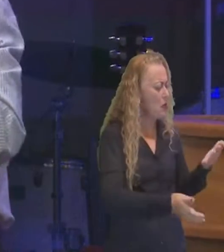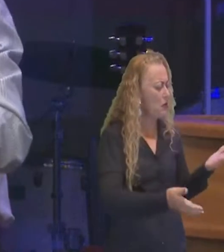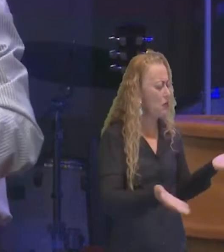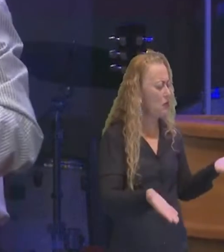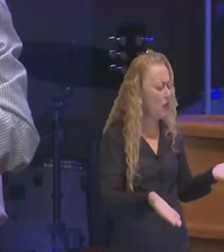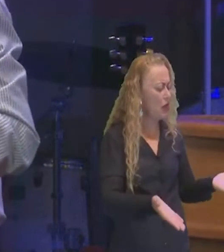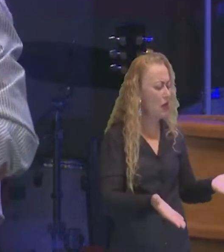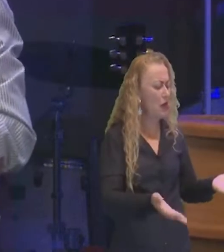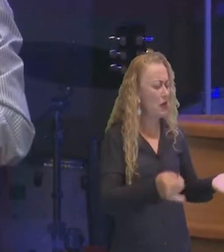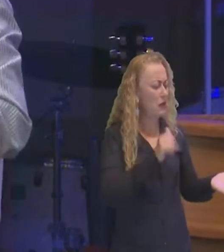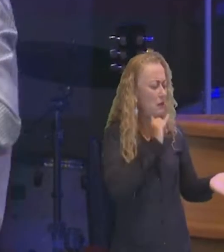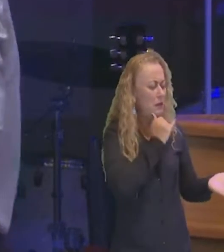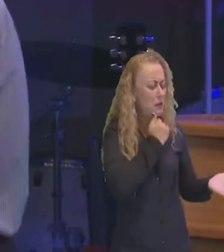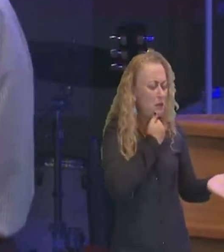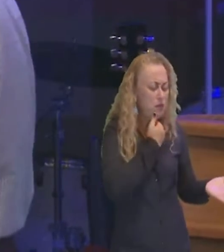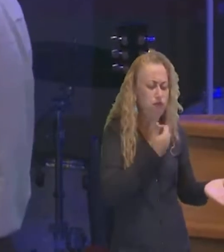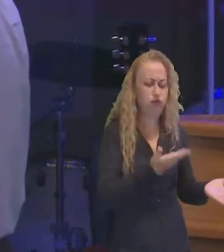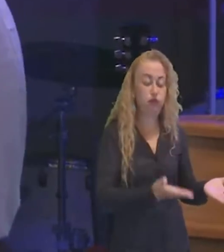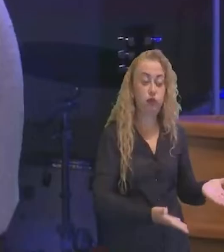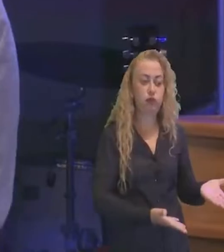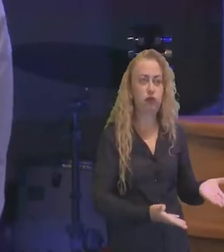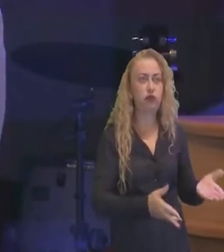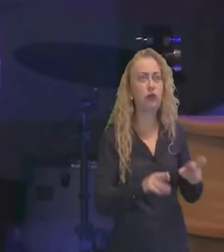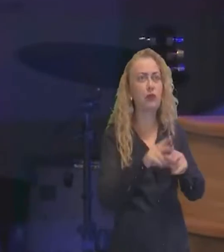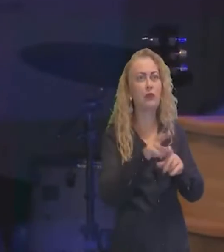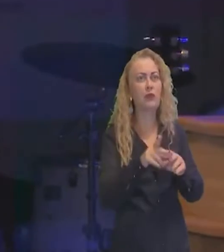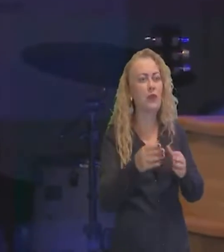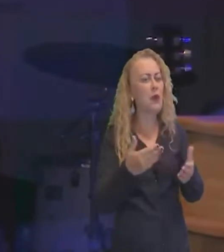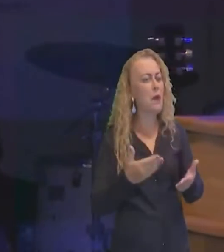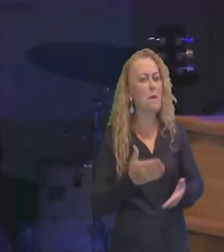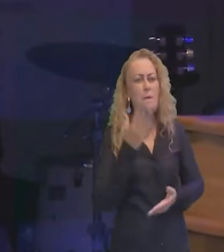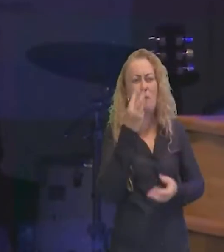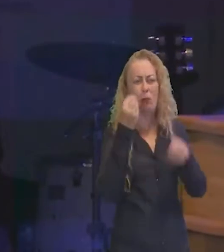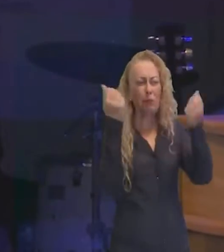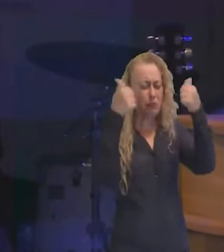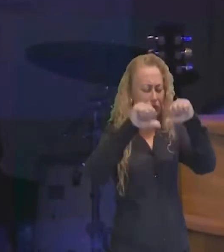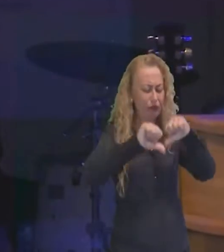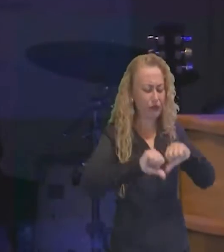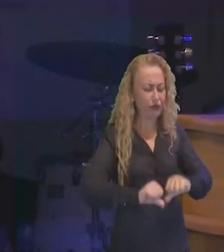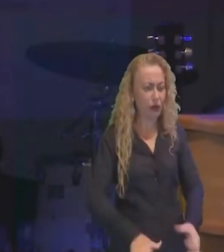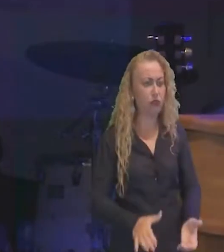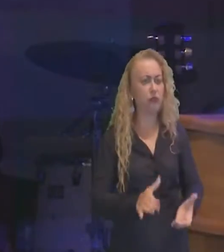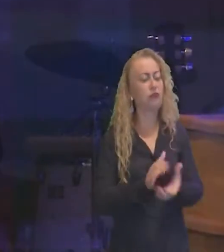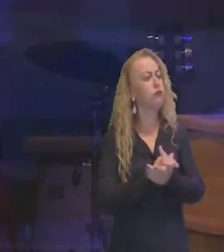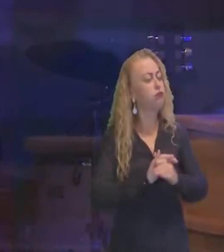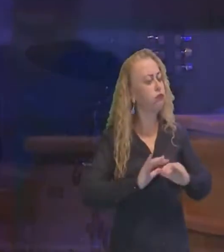tão entristecidos. Irmãos, é uma tragédia, uma separação